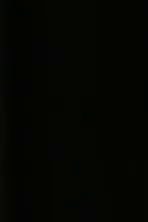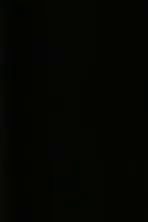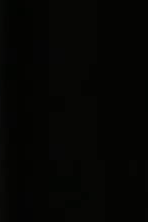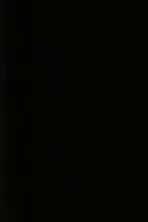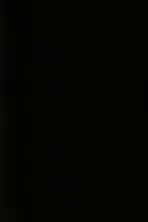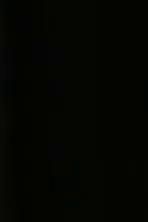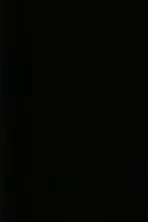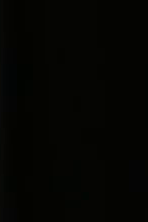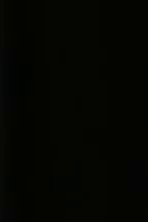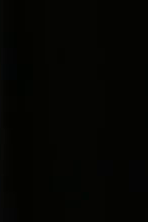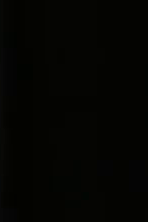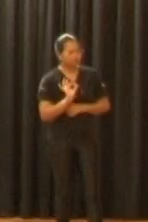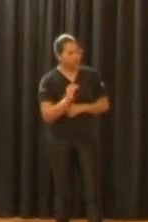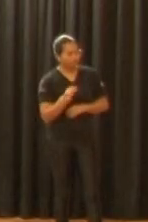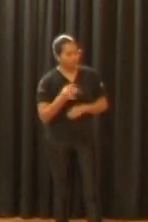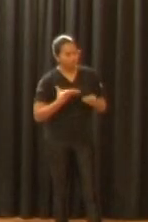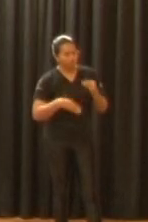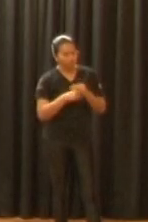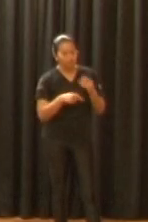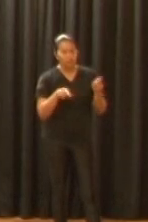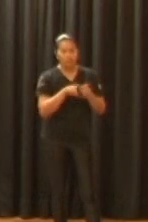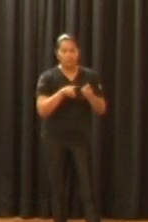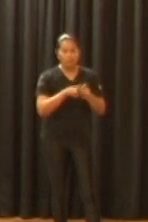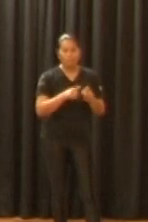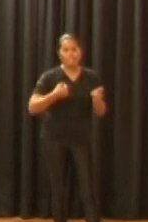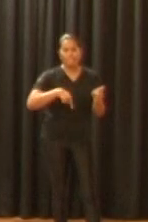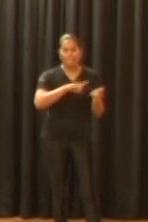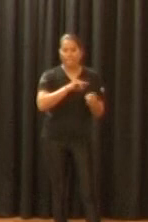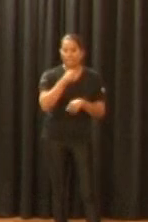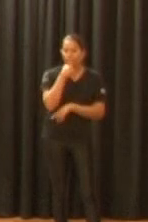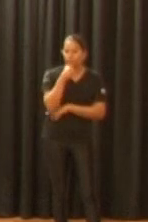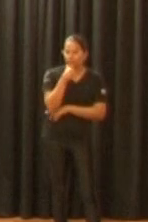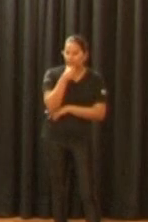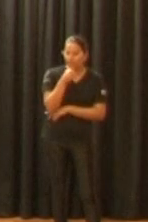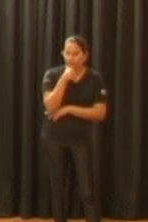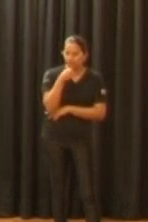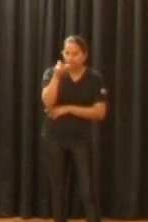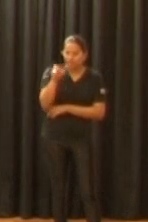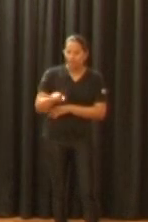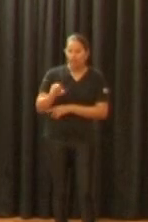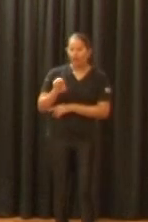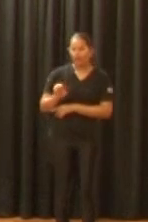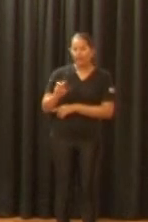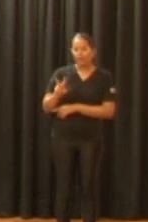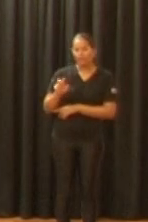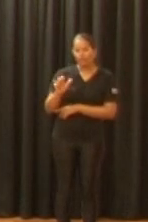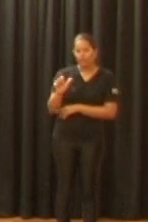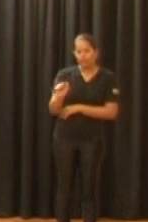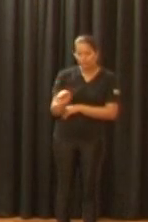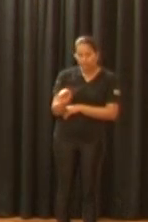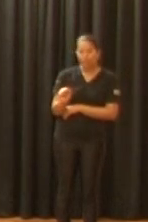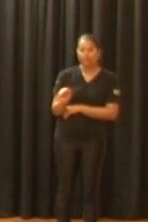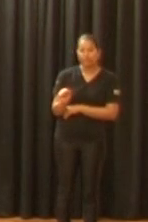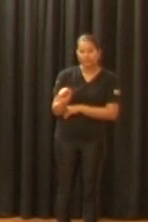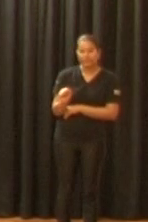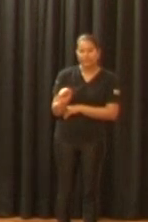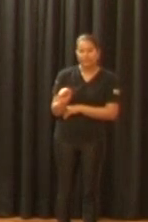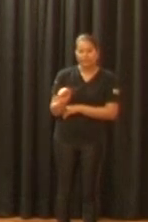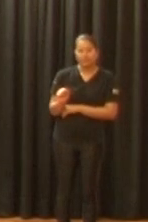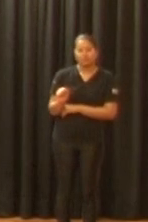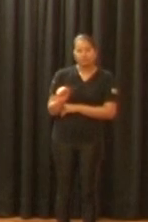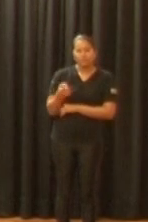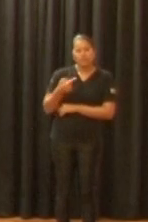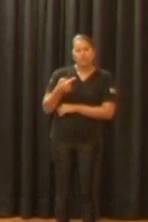até complementando, né, a gente entrevistou a Eva Kitai, né, eu e Helena Fitz, e uma coisa